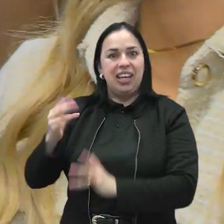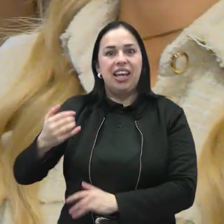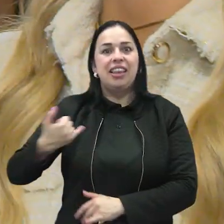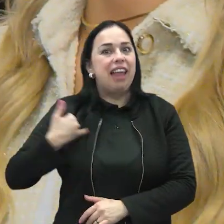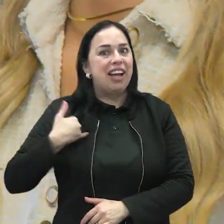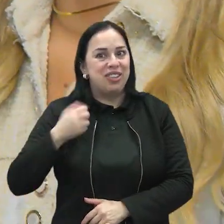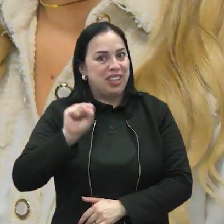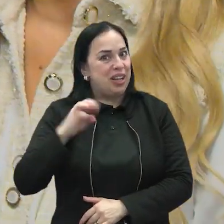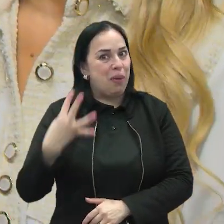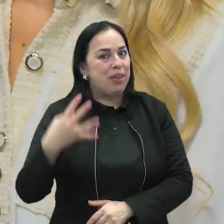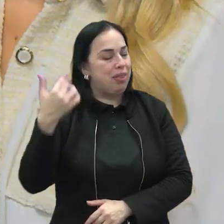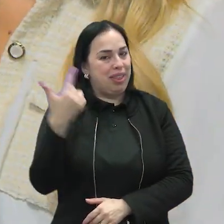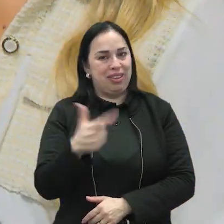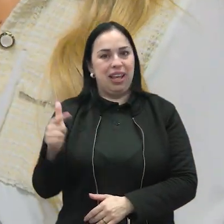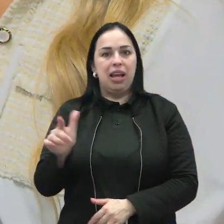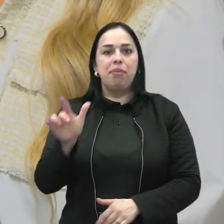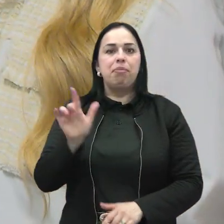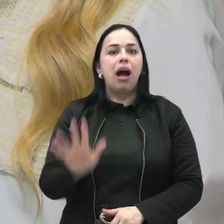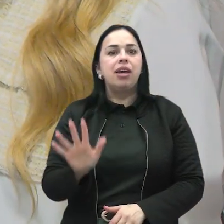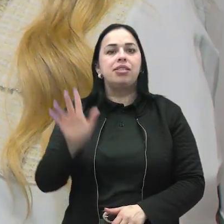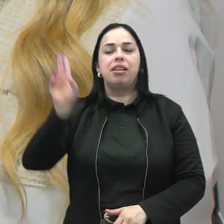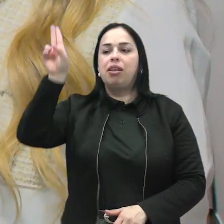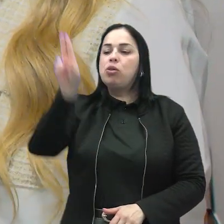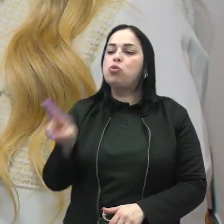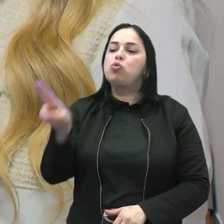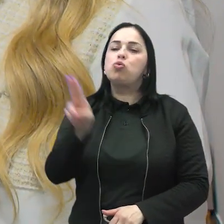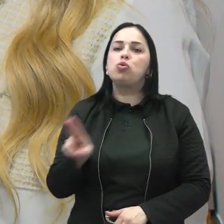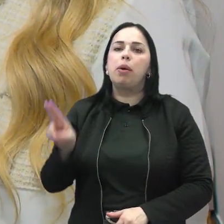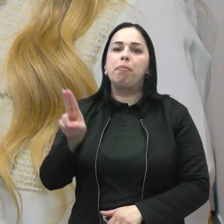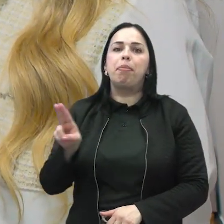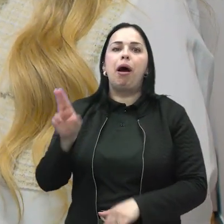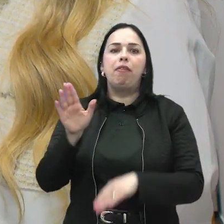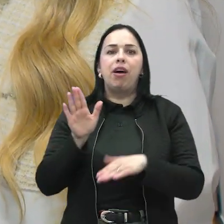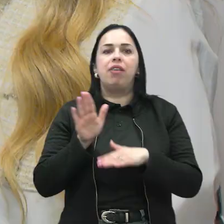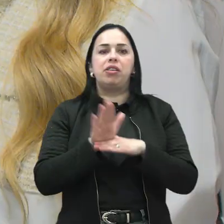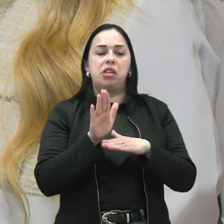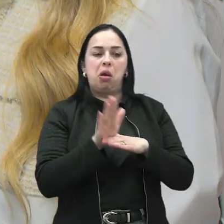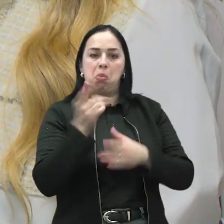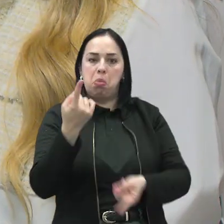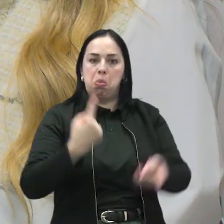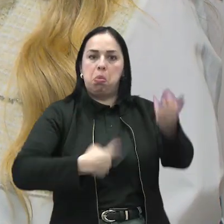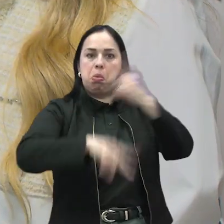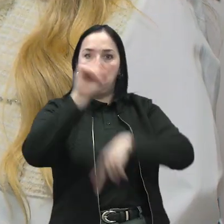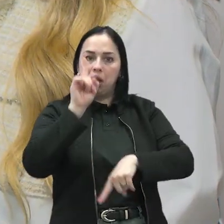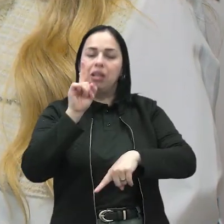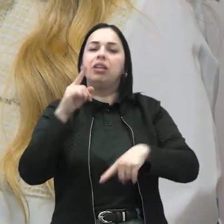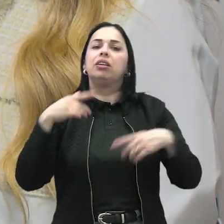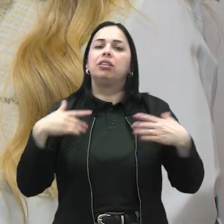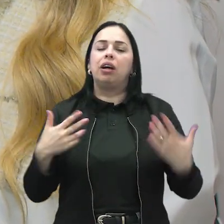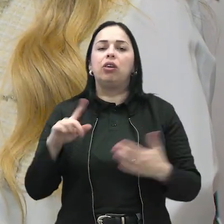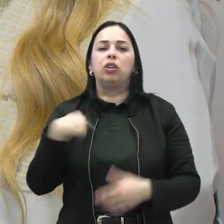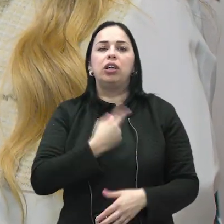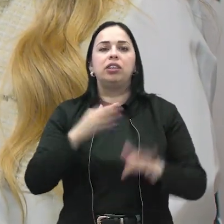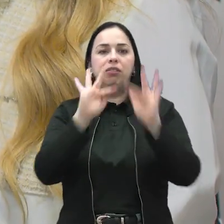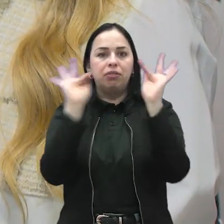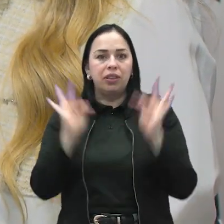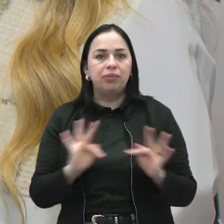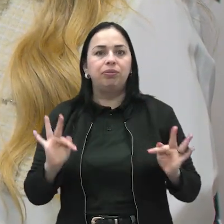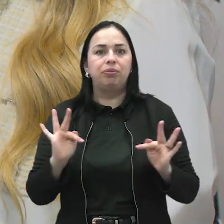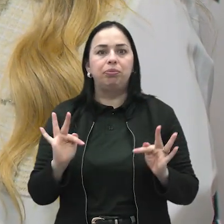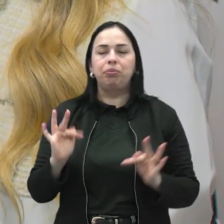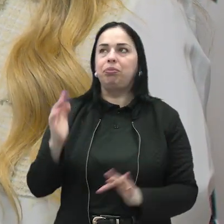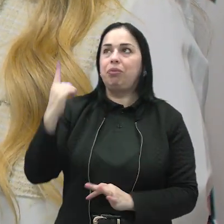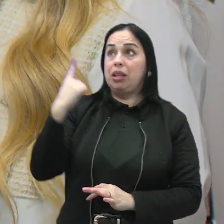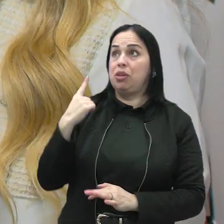84 anos, é bem mais nova que isso, mas são pessoas que Deus usa para também fazer a igreja avançar aqui na Terra. Então nós estamos muito felizes em saber que